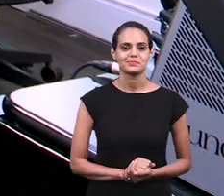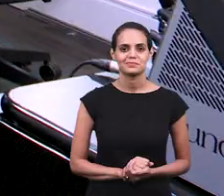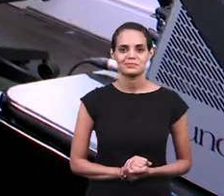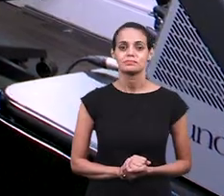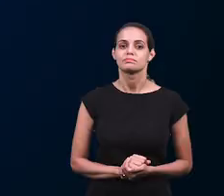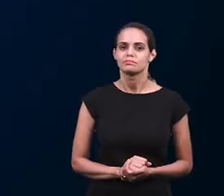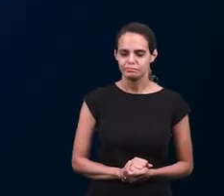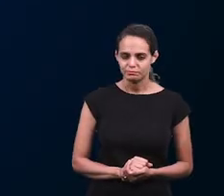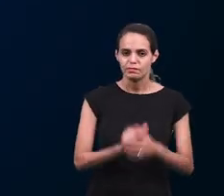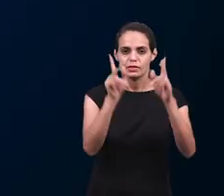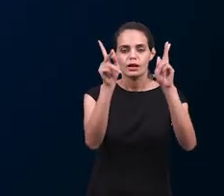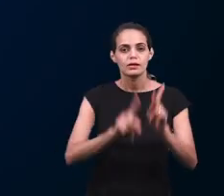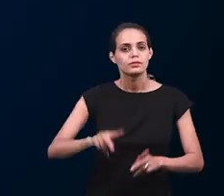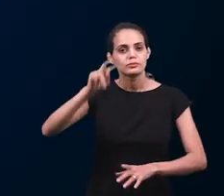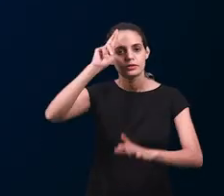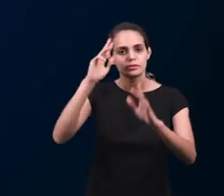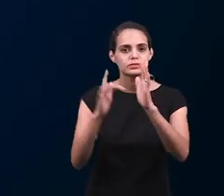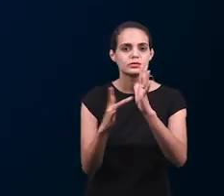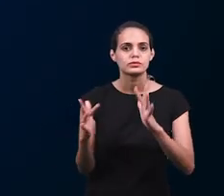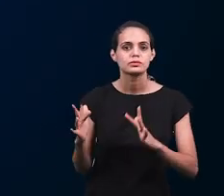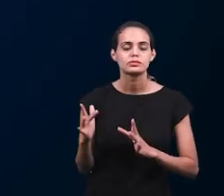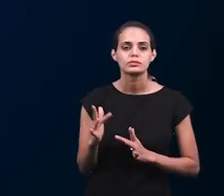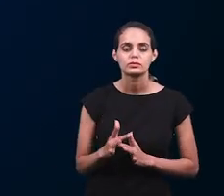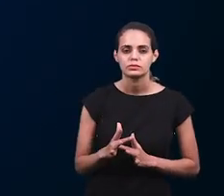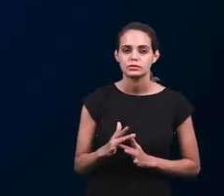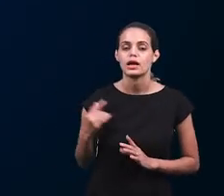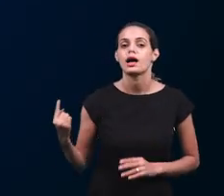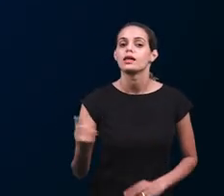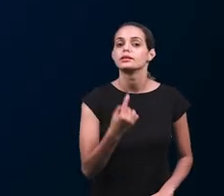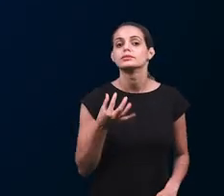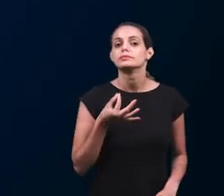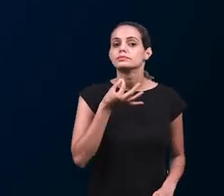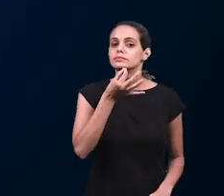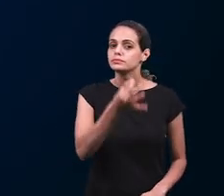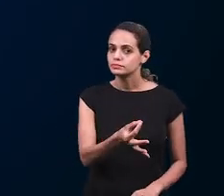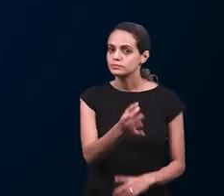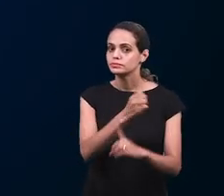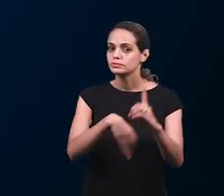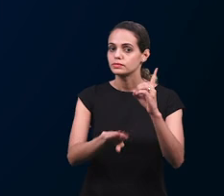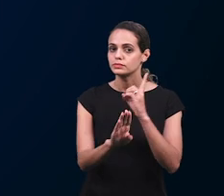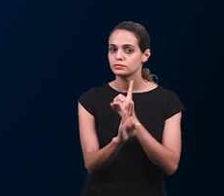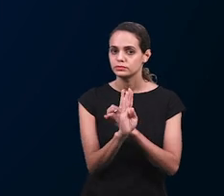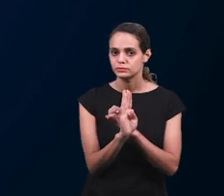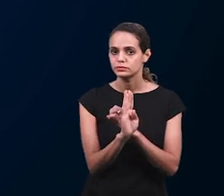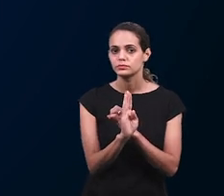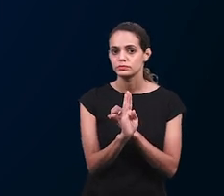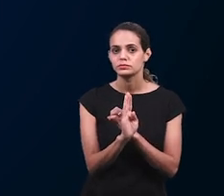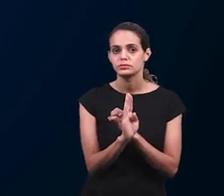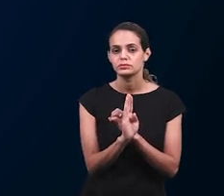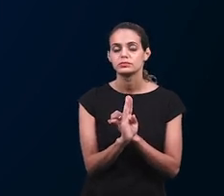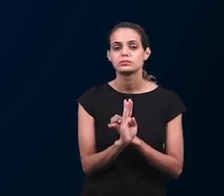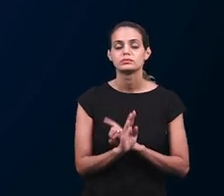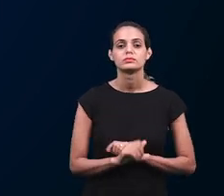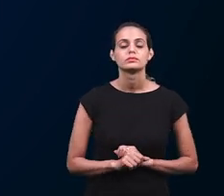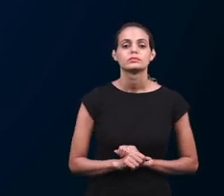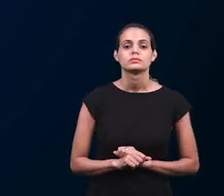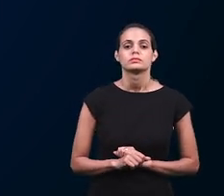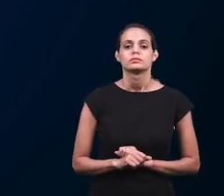ok? Irmãos, a paz do Senhor, a nossa contribuição para a Escola Bíblica